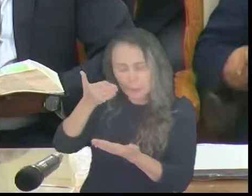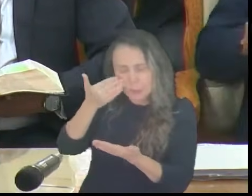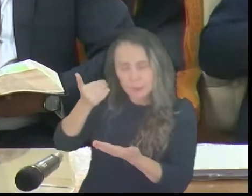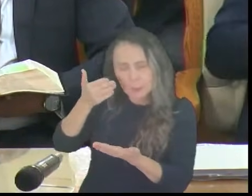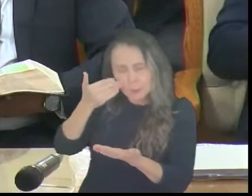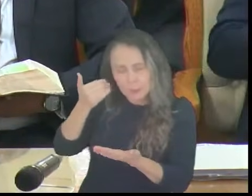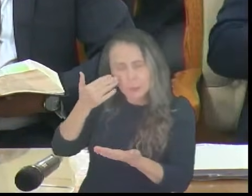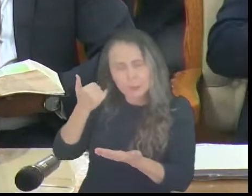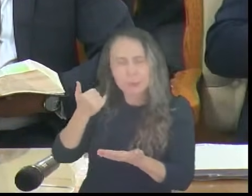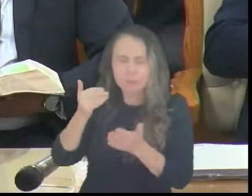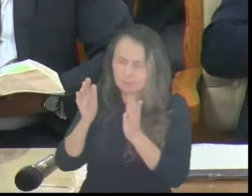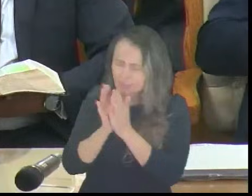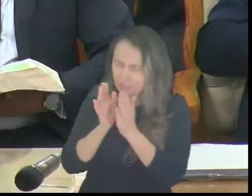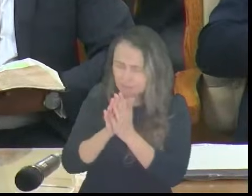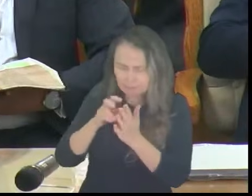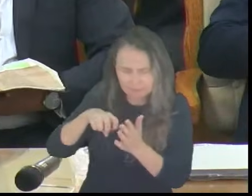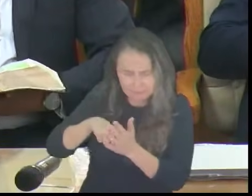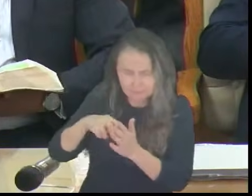Bíblia aberta,